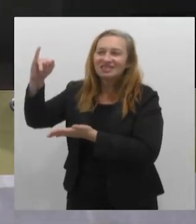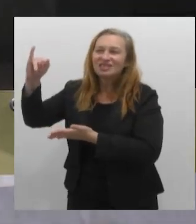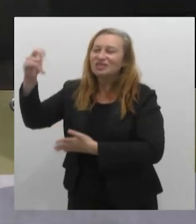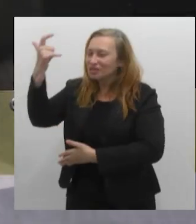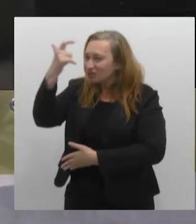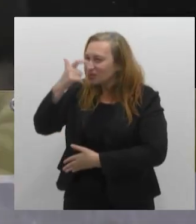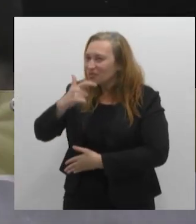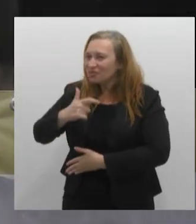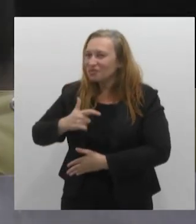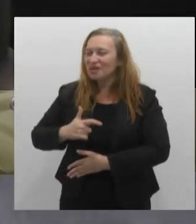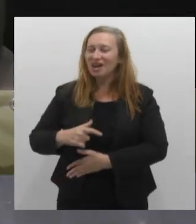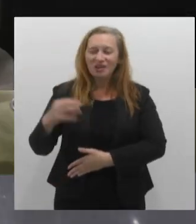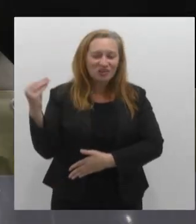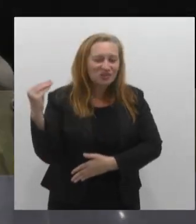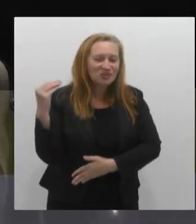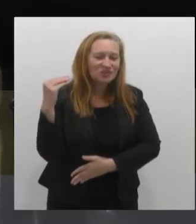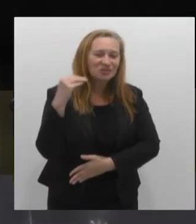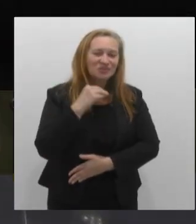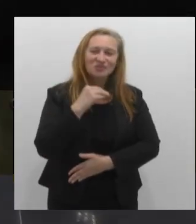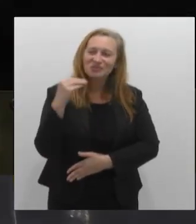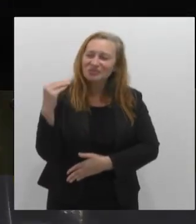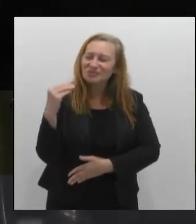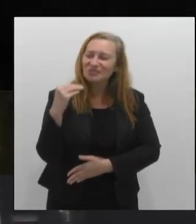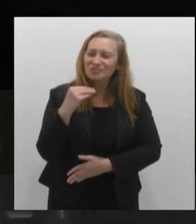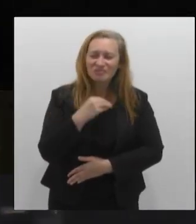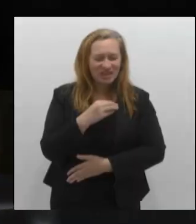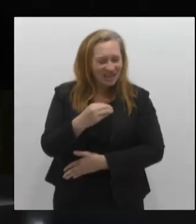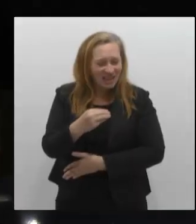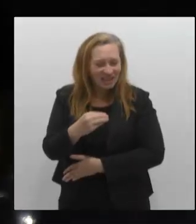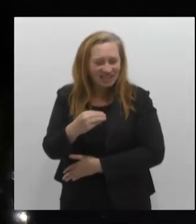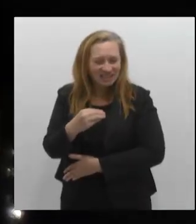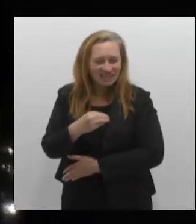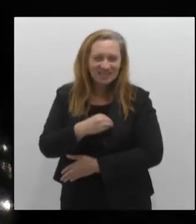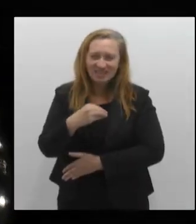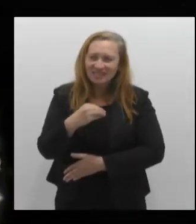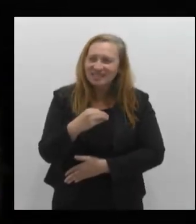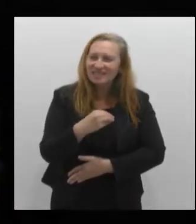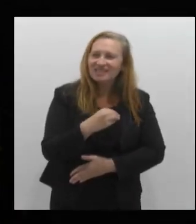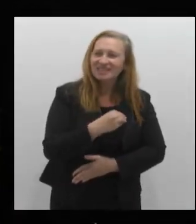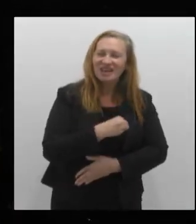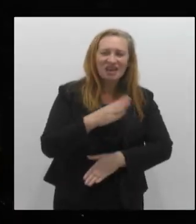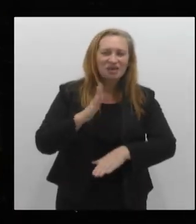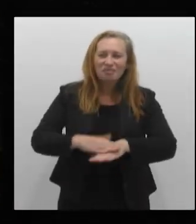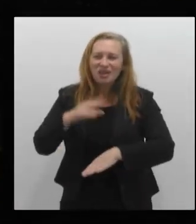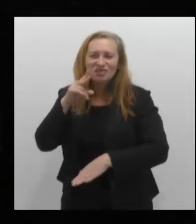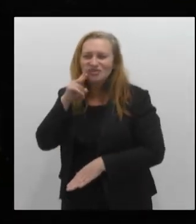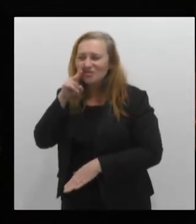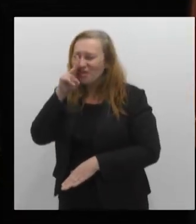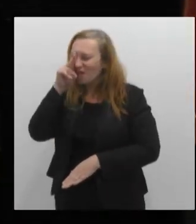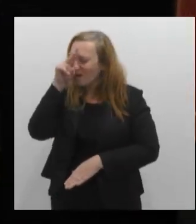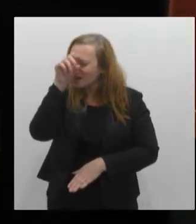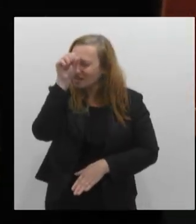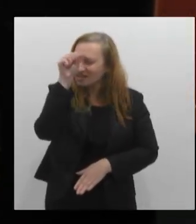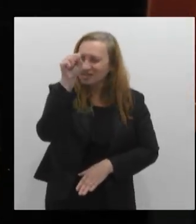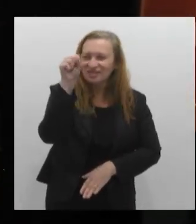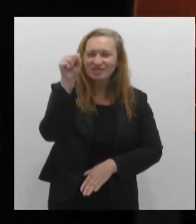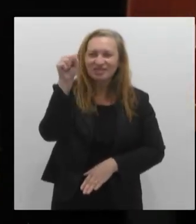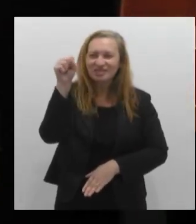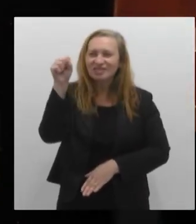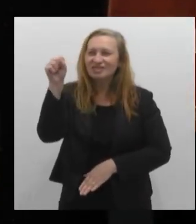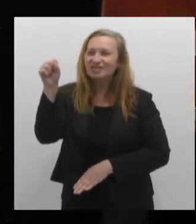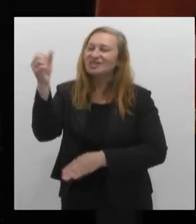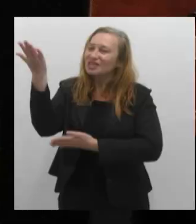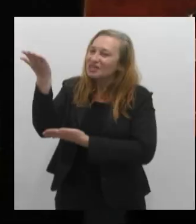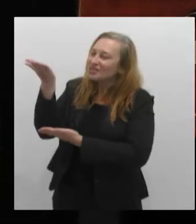Os seminaristas sabem, né? Canta, sei que vocês sabem cantar. Mais forte aí, menino. Força. Que me